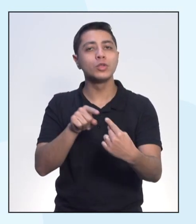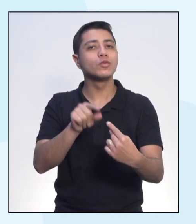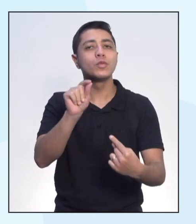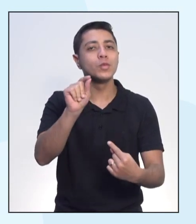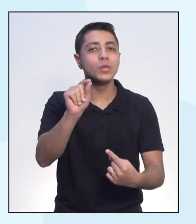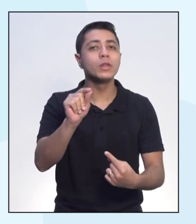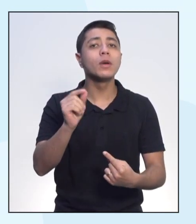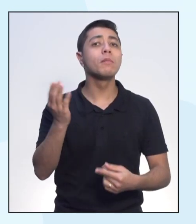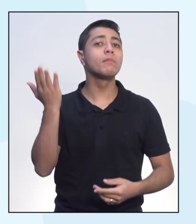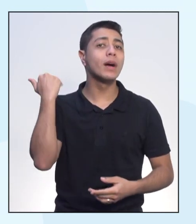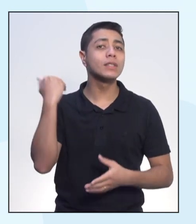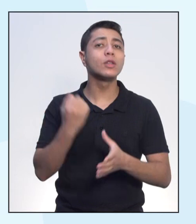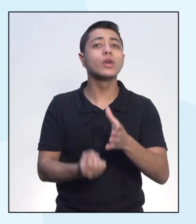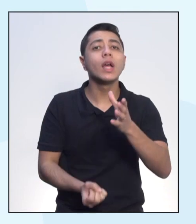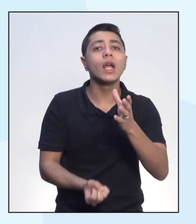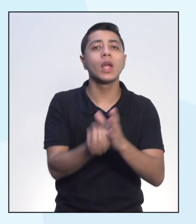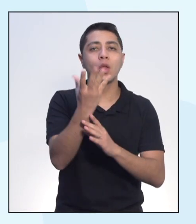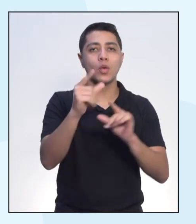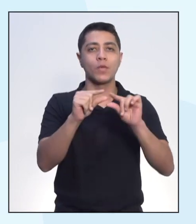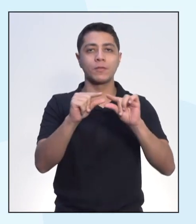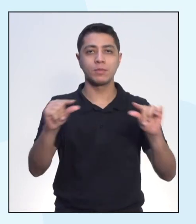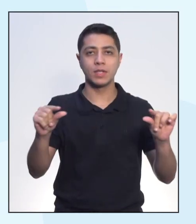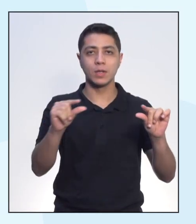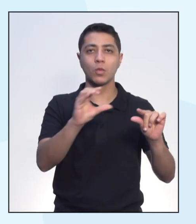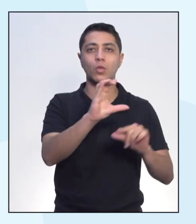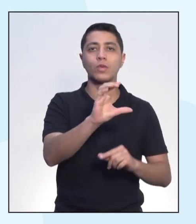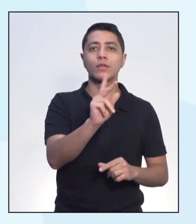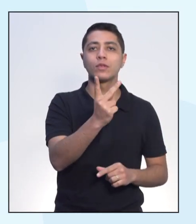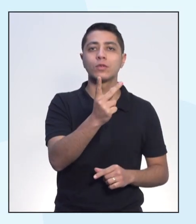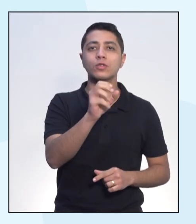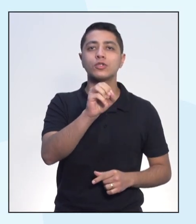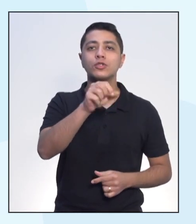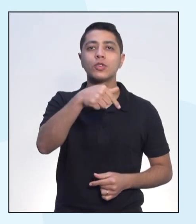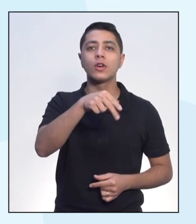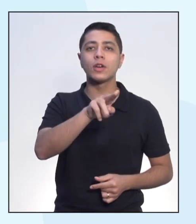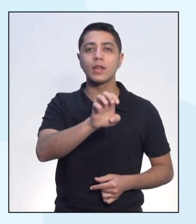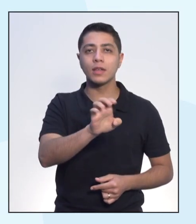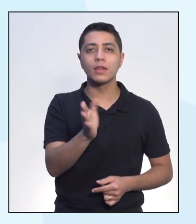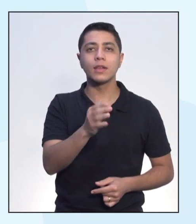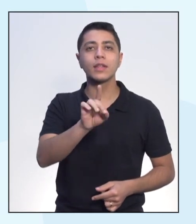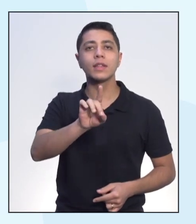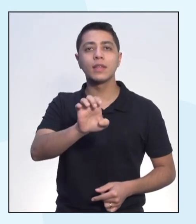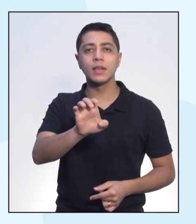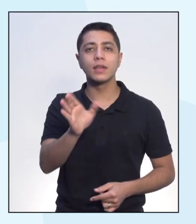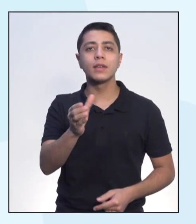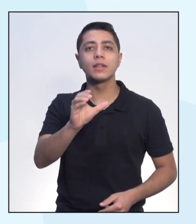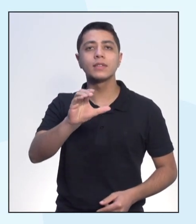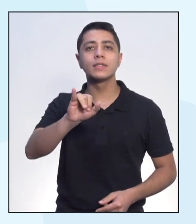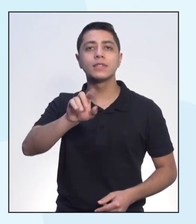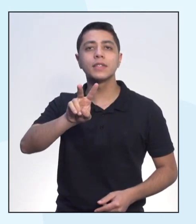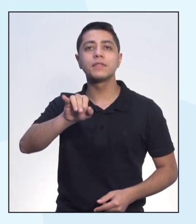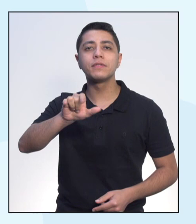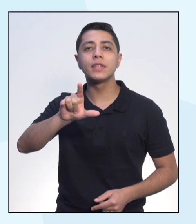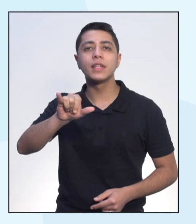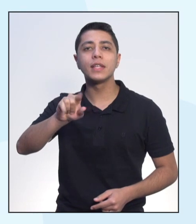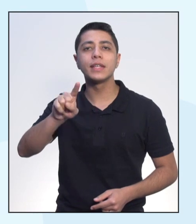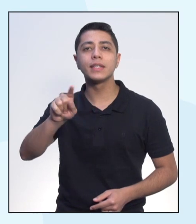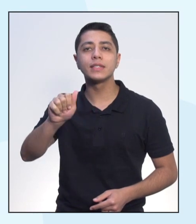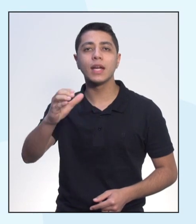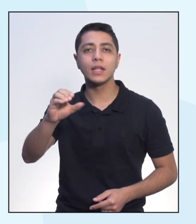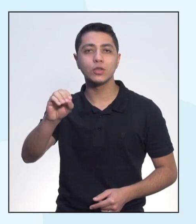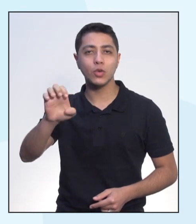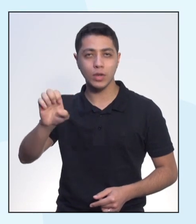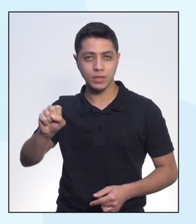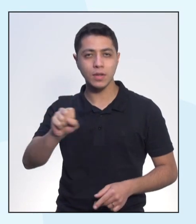significado da expressão choque de civilizações no mundo contemporâneo. Então, é um tema que nós já estamos trabalhando, né,